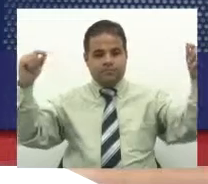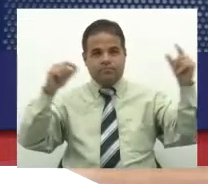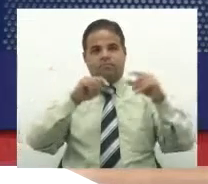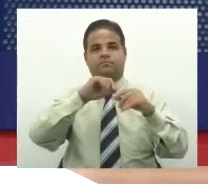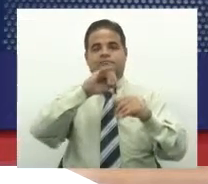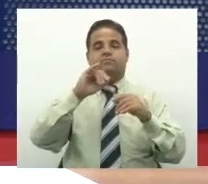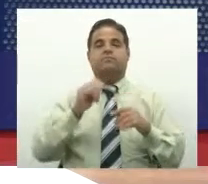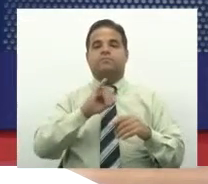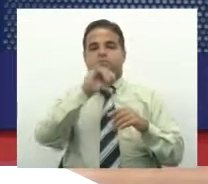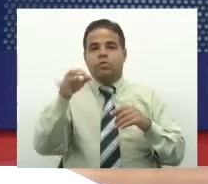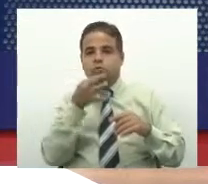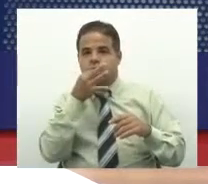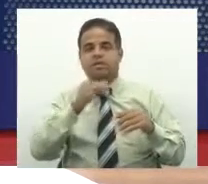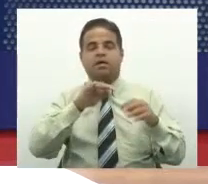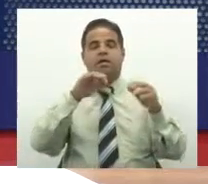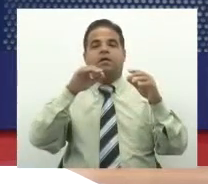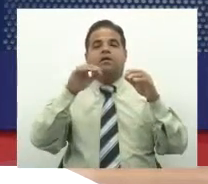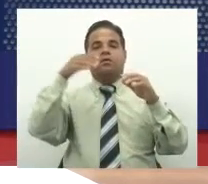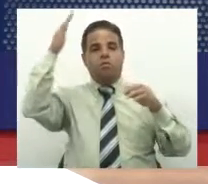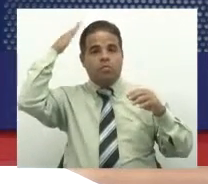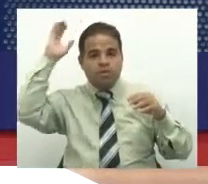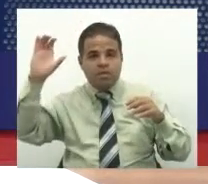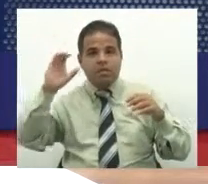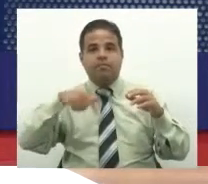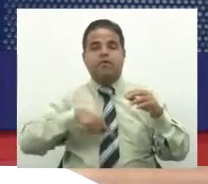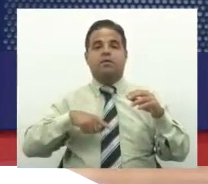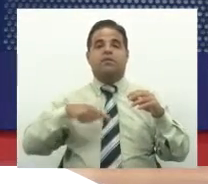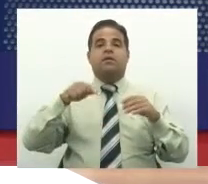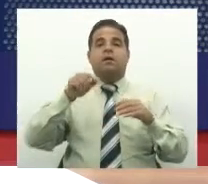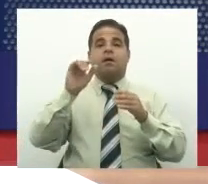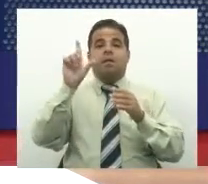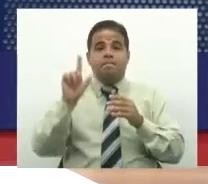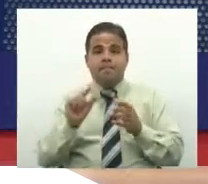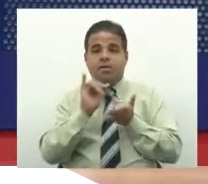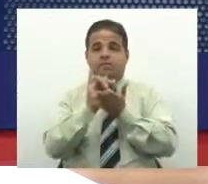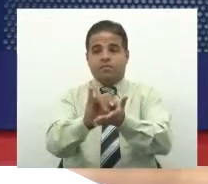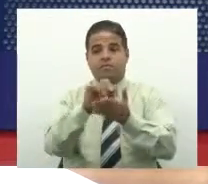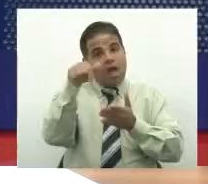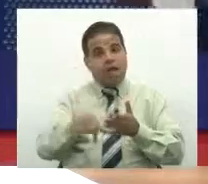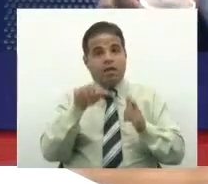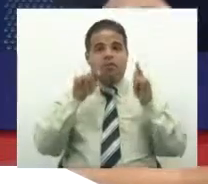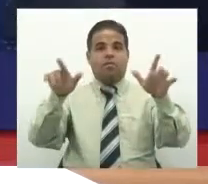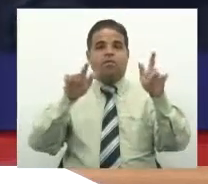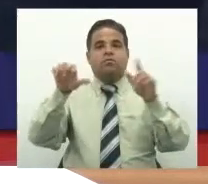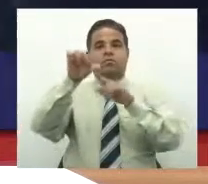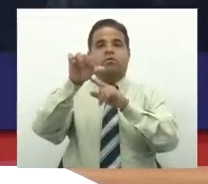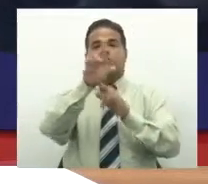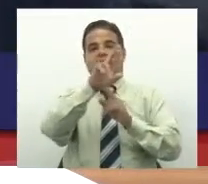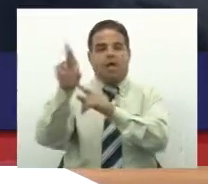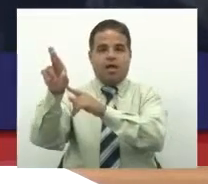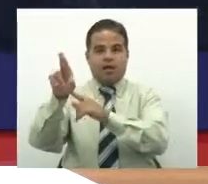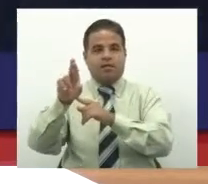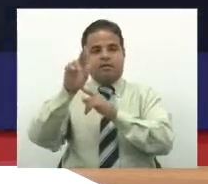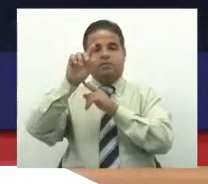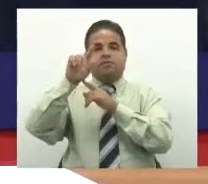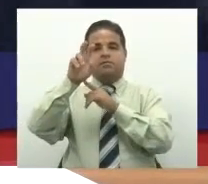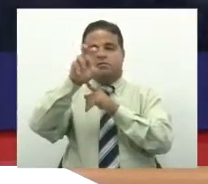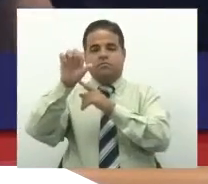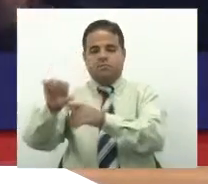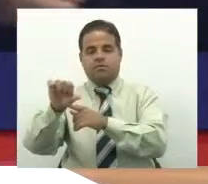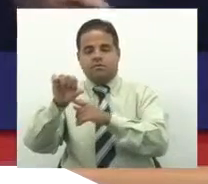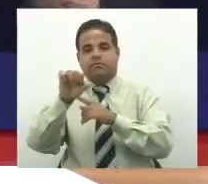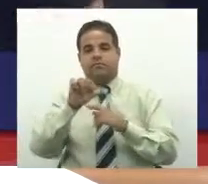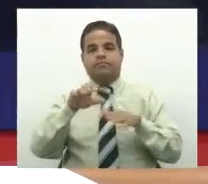Jundiaí, Campinas e Curitiba, a que tem o menor investimento habitante ano é Guarulhos, com R$ 9,59 habitante